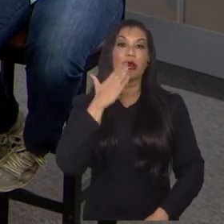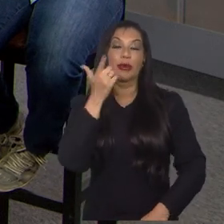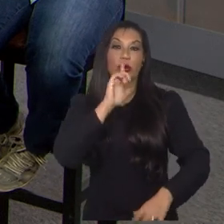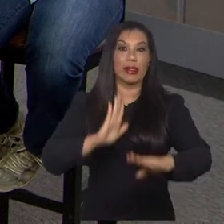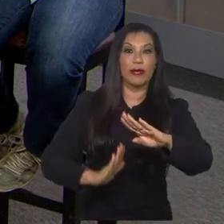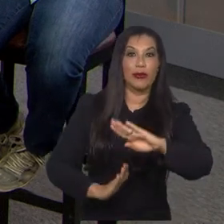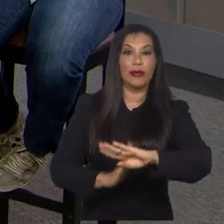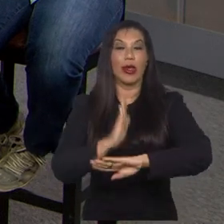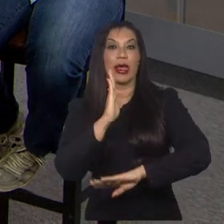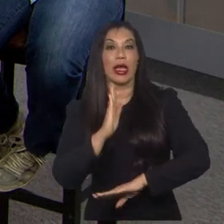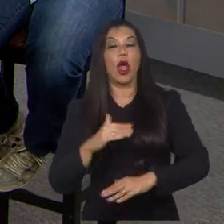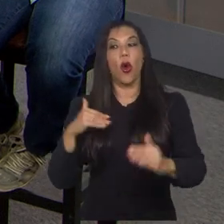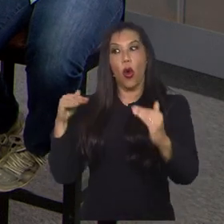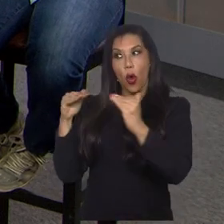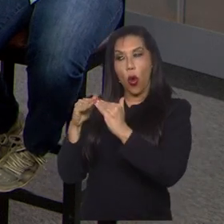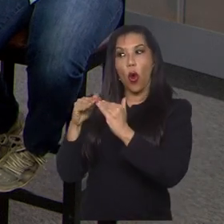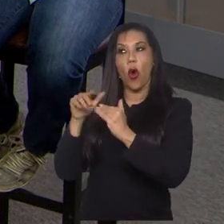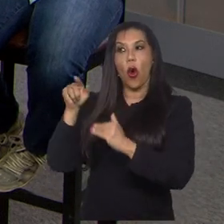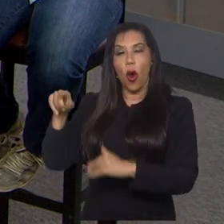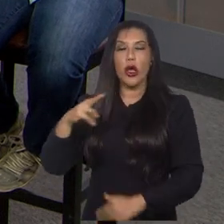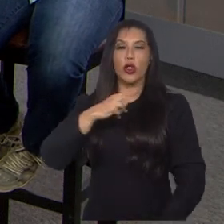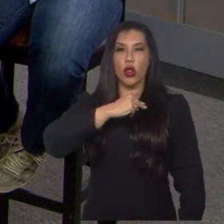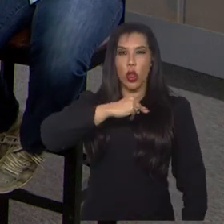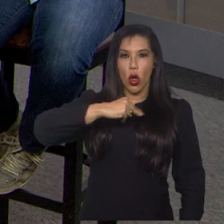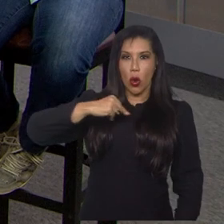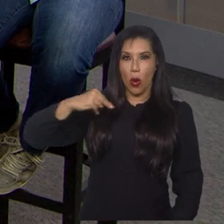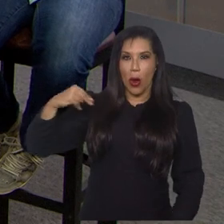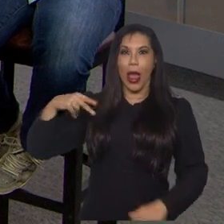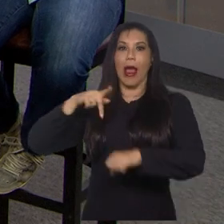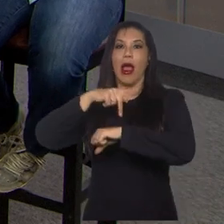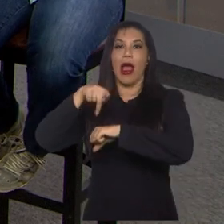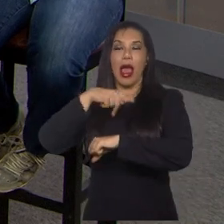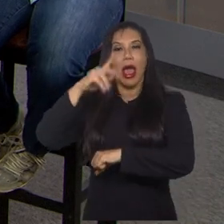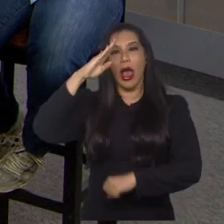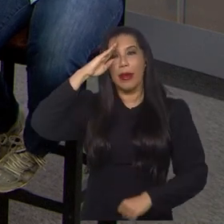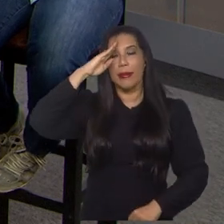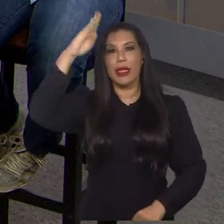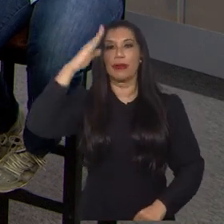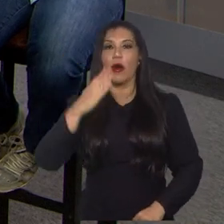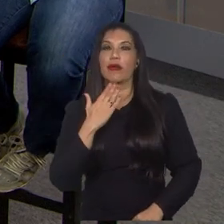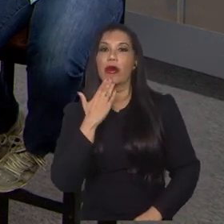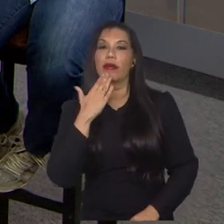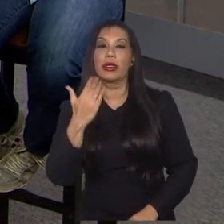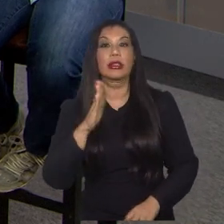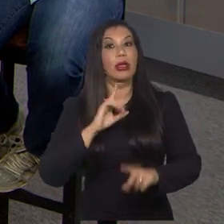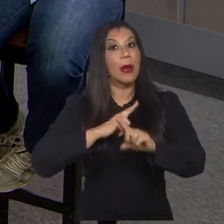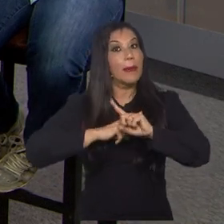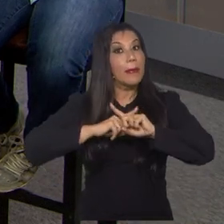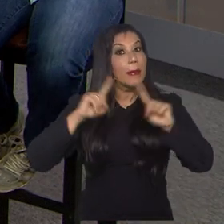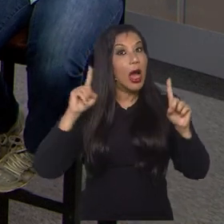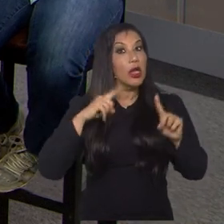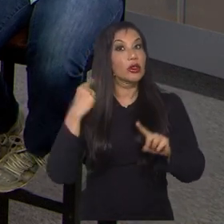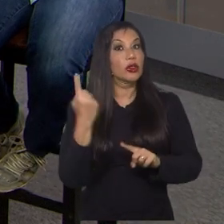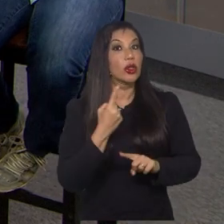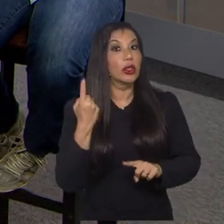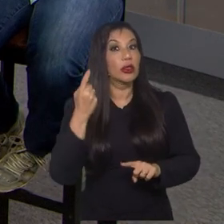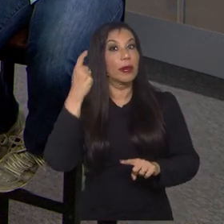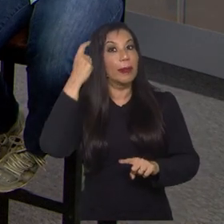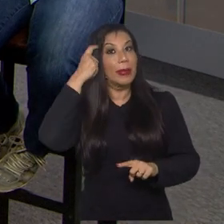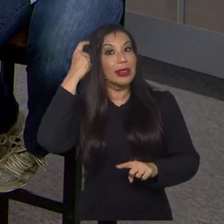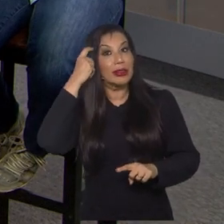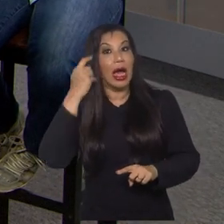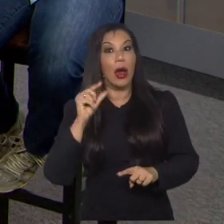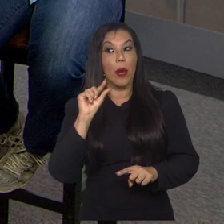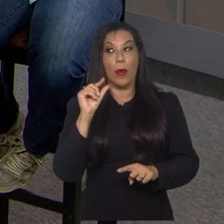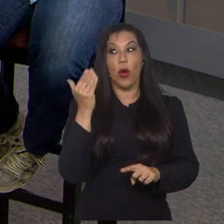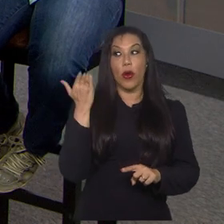fase. Concordo com a Raquel que a Noruega é a principal favorita, só que a gente tem que olhar para o passado